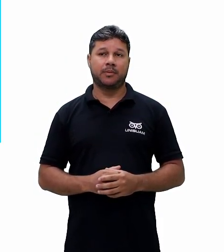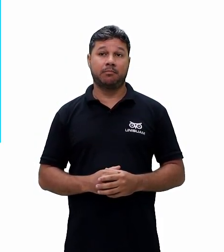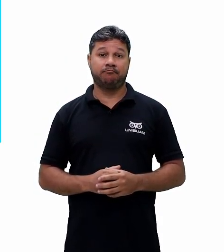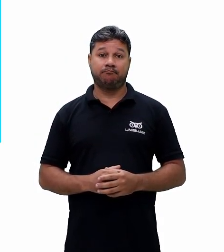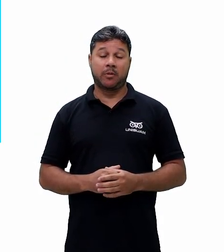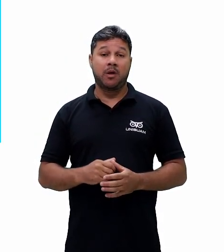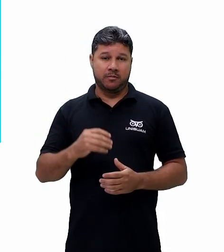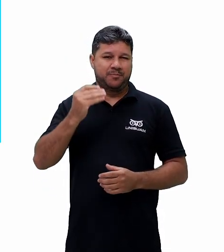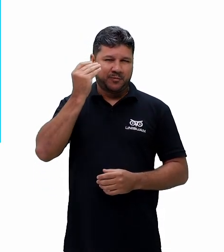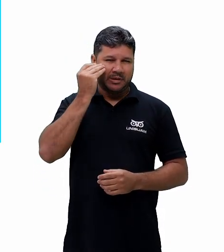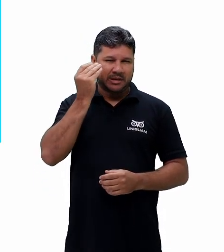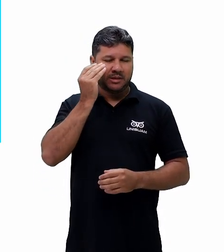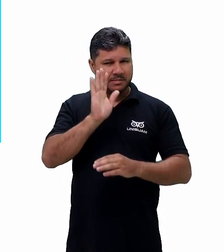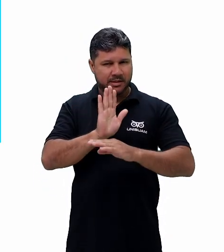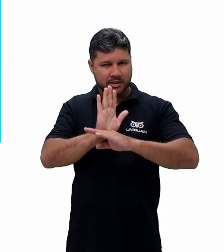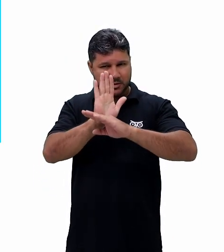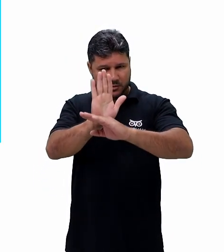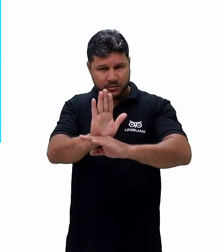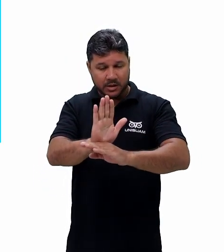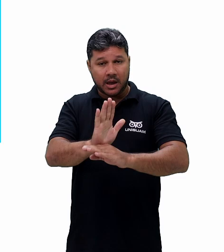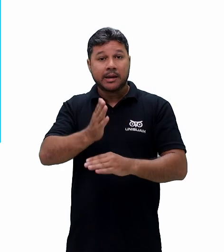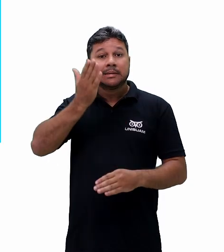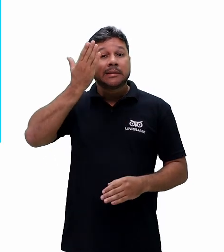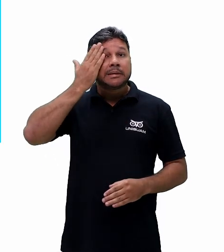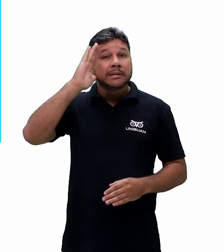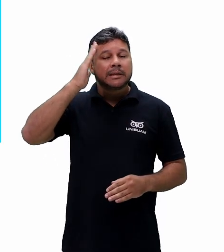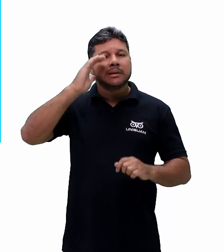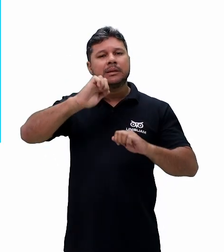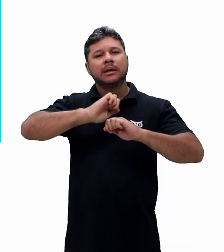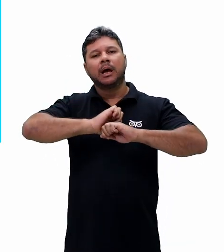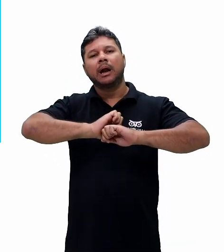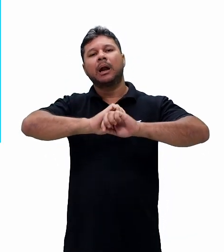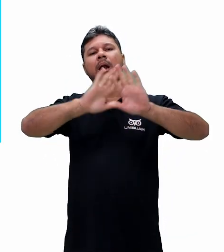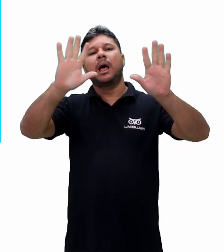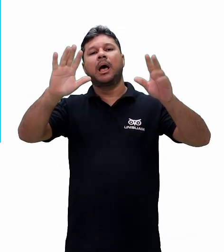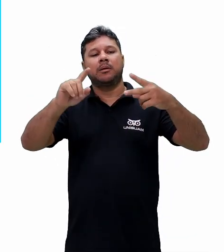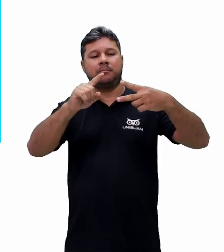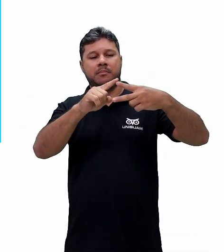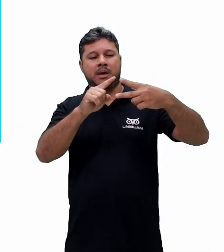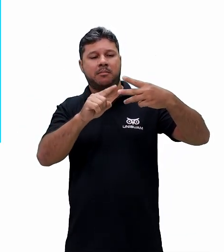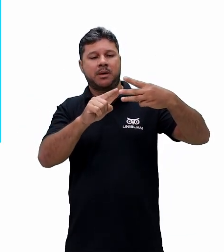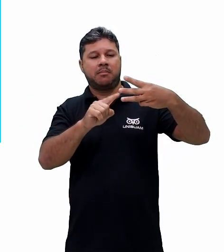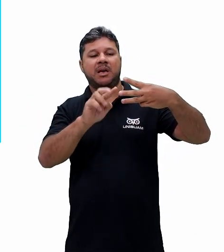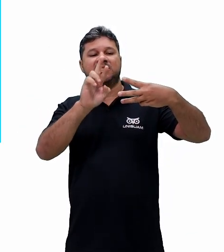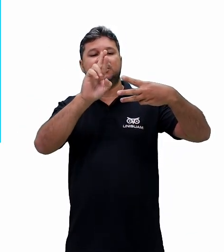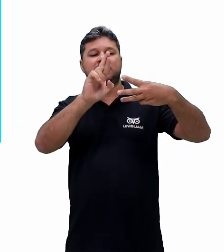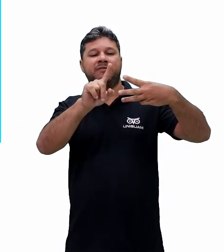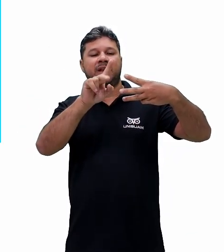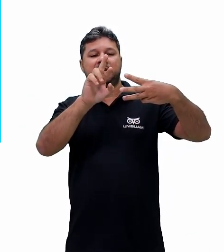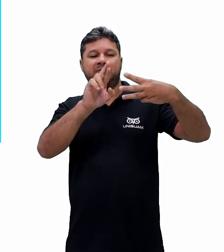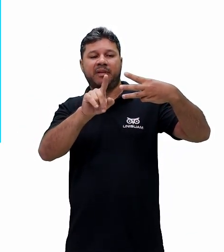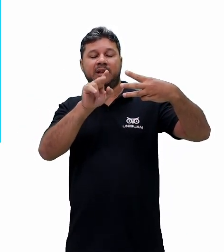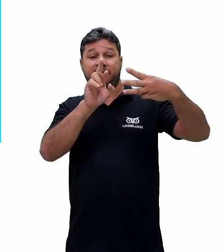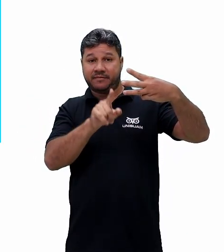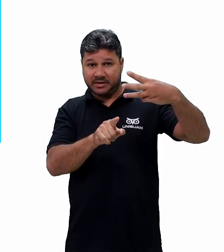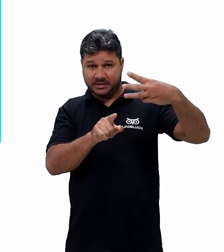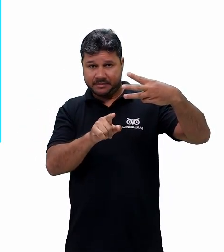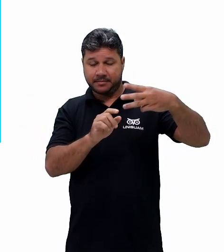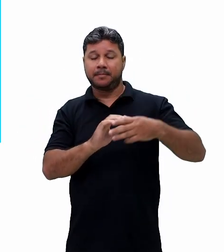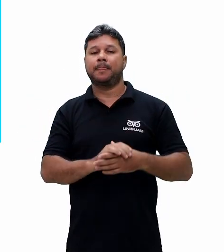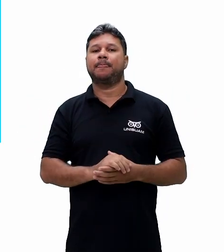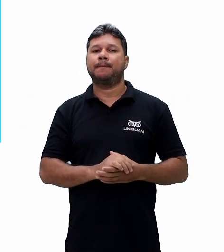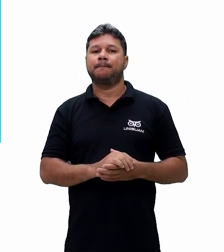Eu vou tentar ajudá-los a entender a diferença no que se